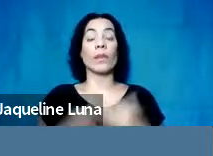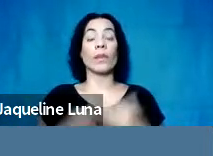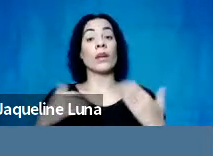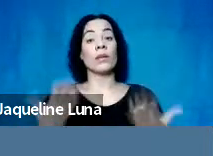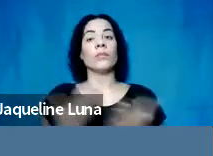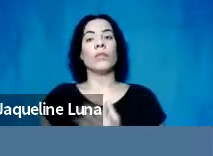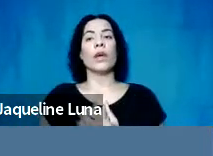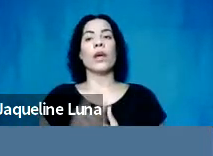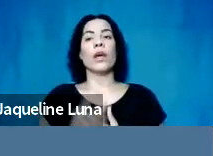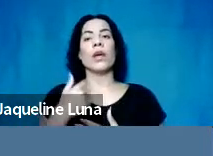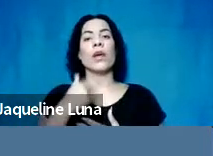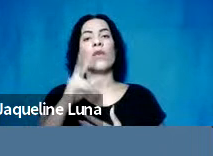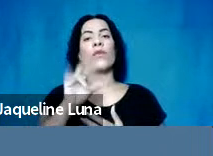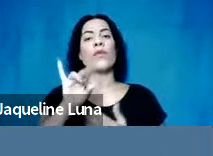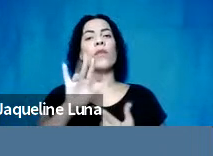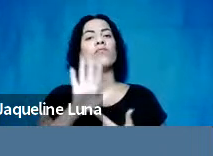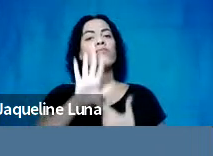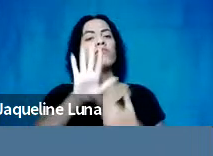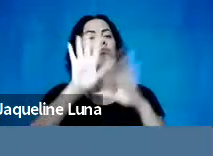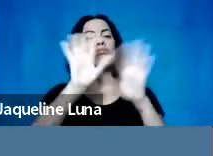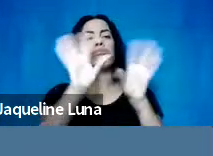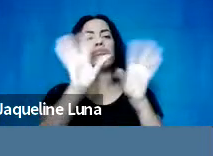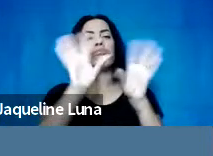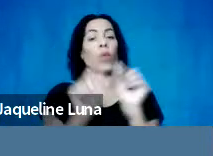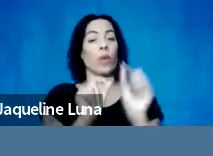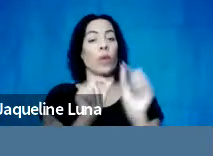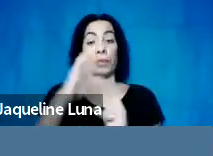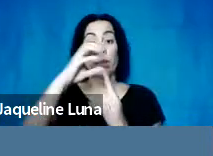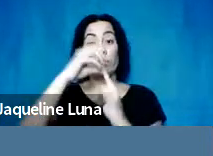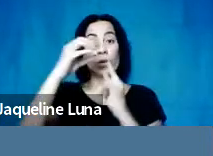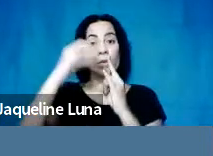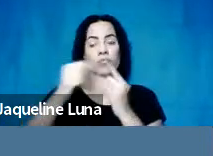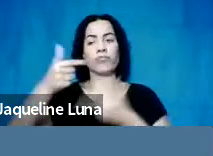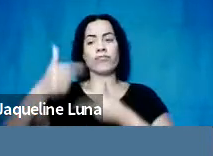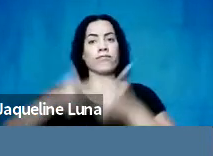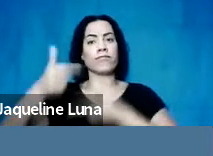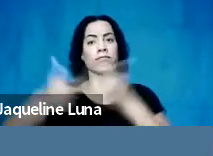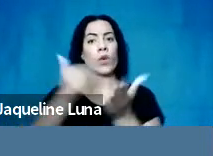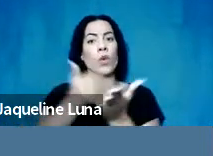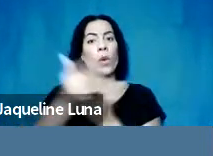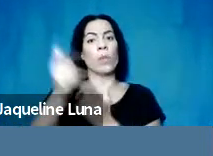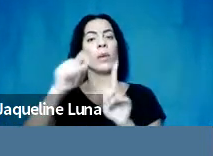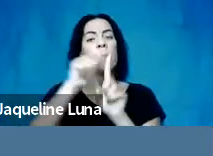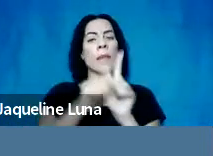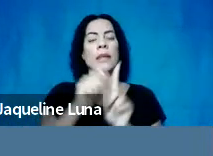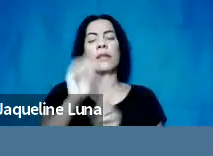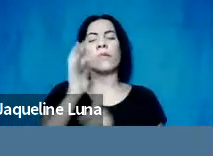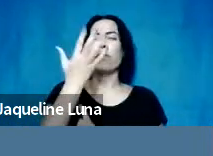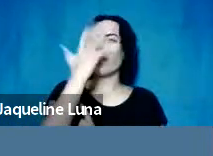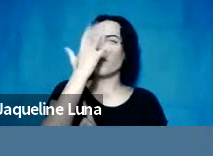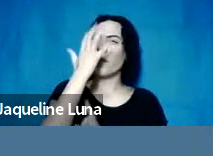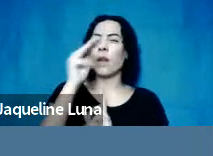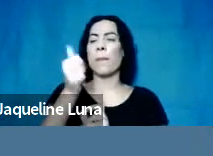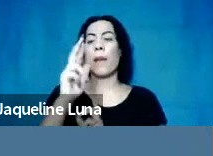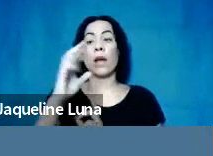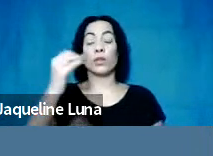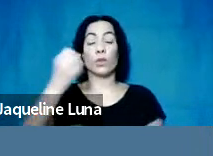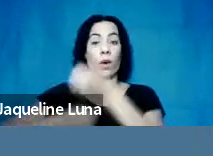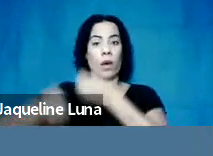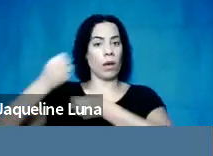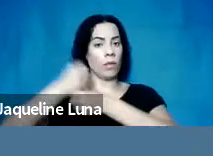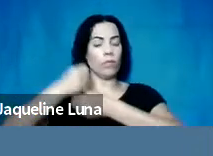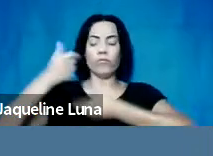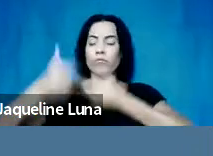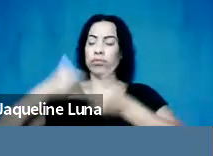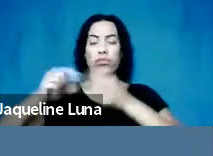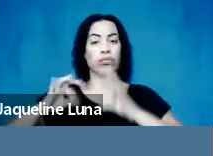Vou dar um overview, né? A Fiocruz ela atuou desde fevereiro, março do ano passado em todas as suas dimensões,